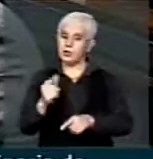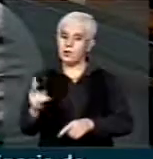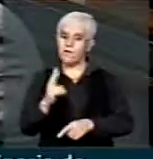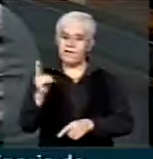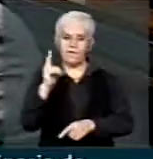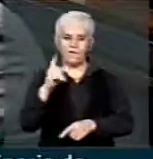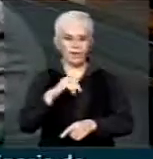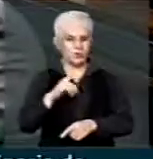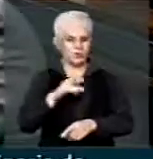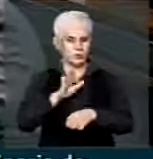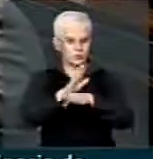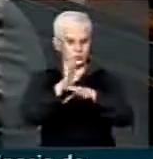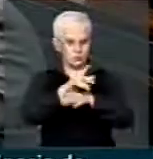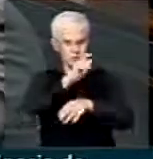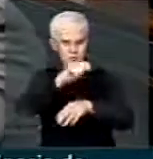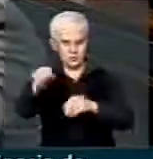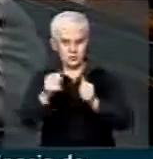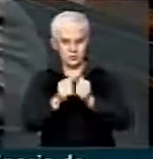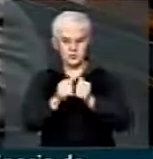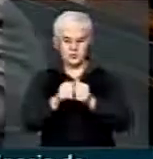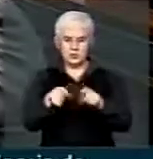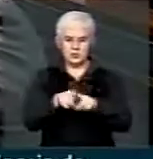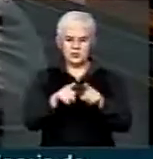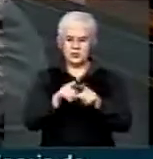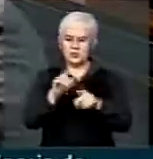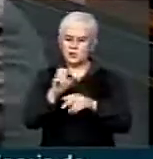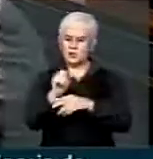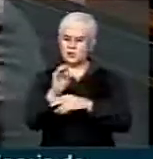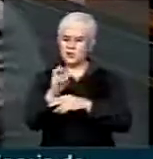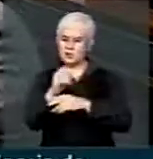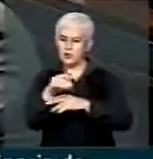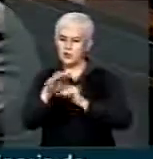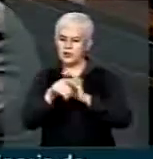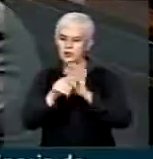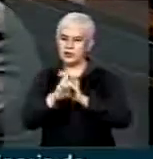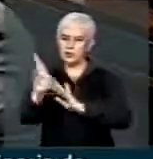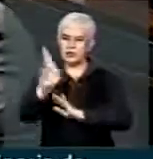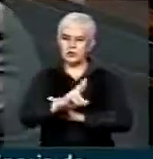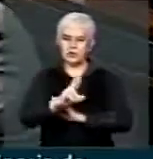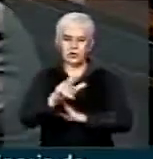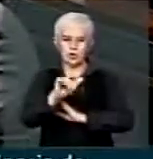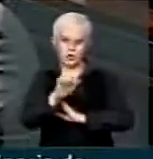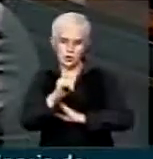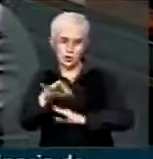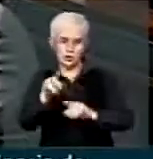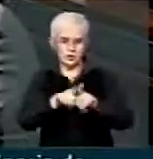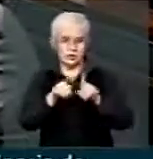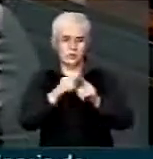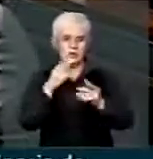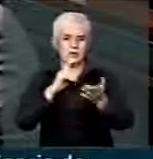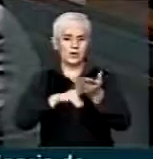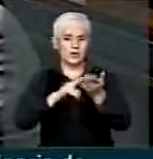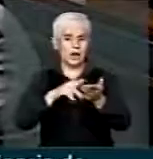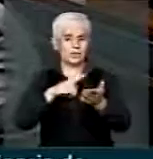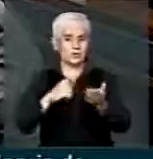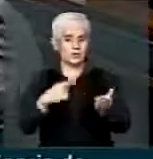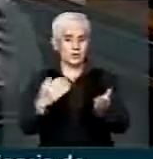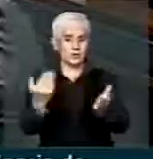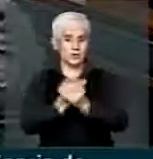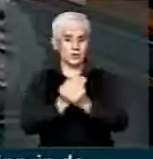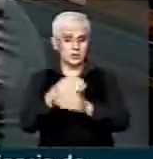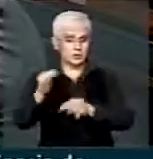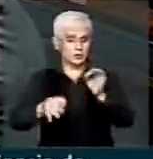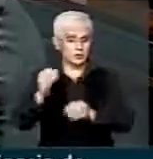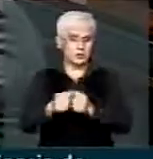relativos a contribuições não amortizadas, estoques, resultados líquidos. A carta foi objeto de demanda judicial. E